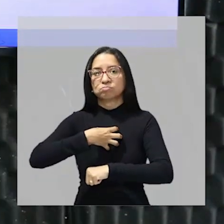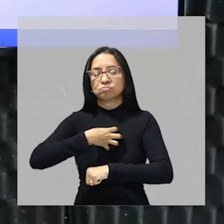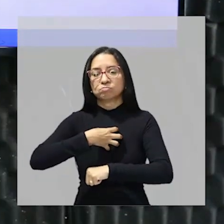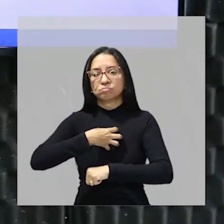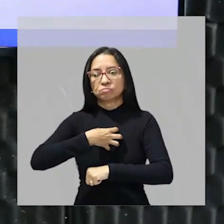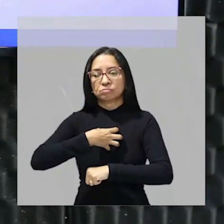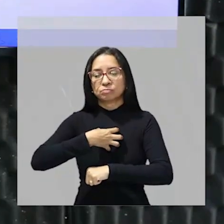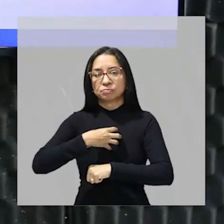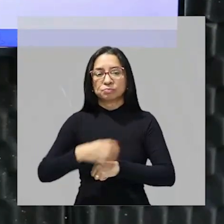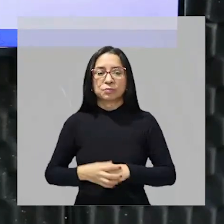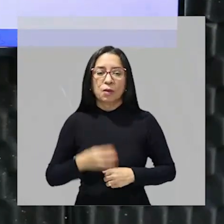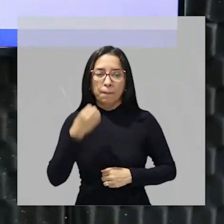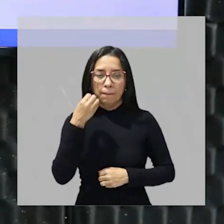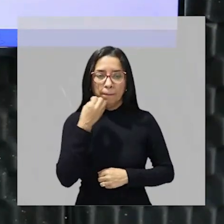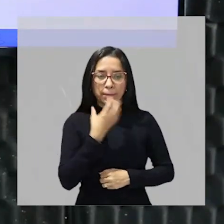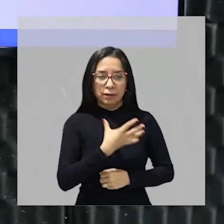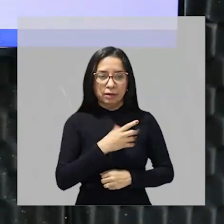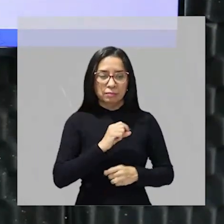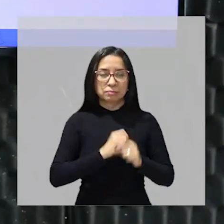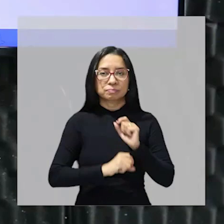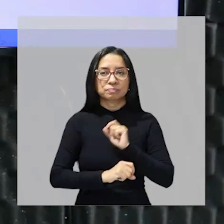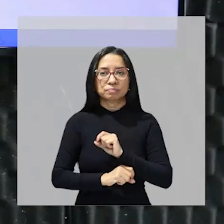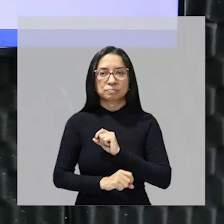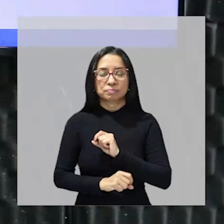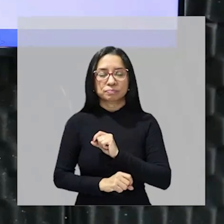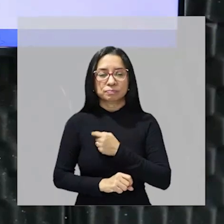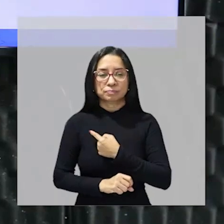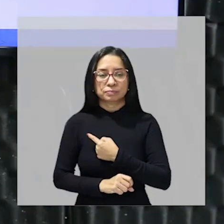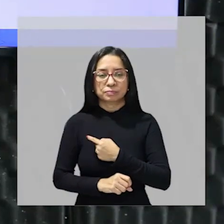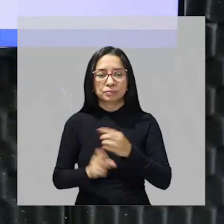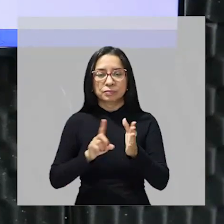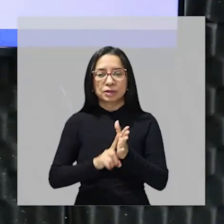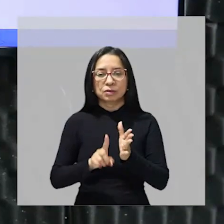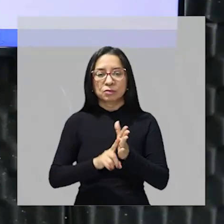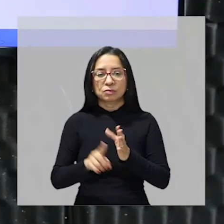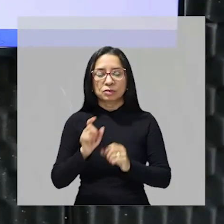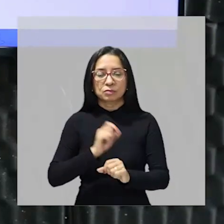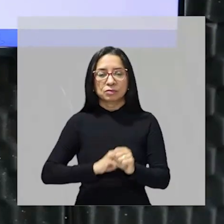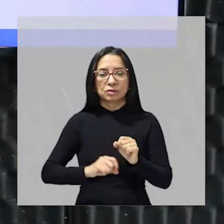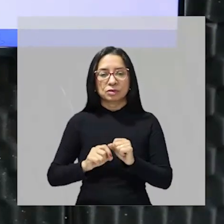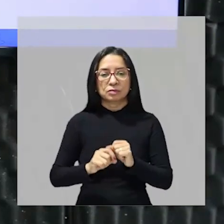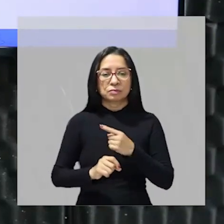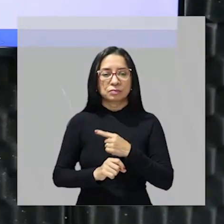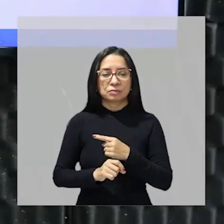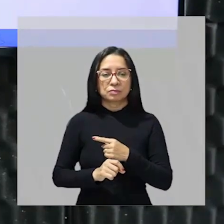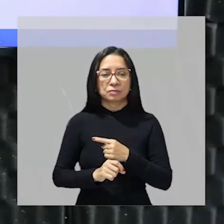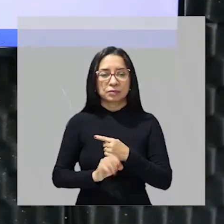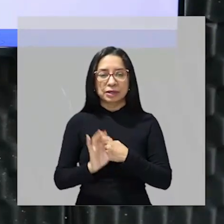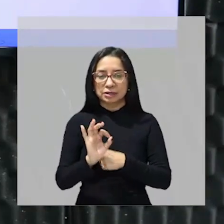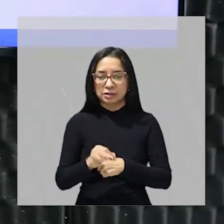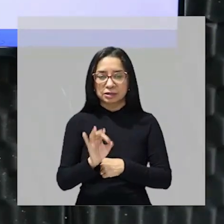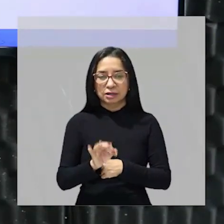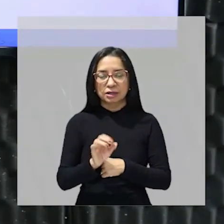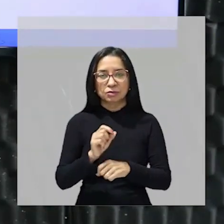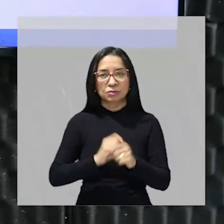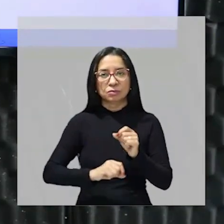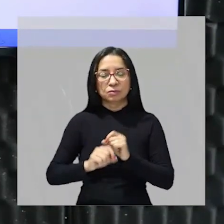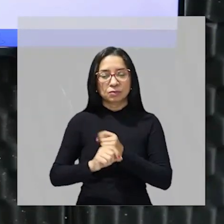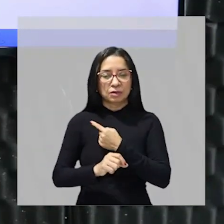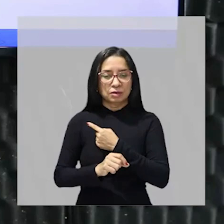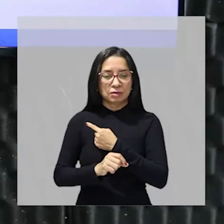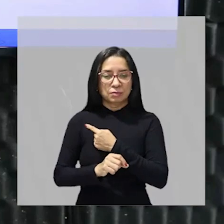intuição. Bem, aqui eu pergunto para vocês, é correto o que se afirma em